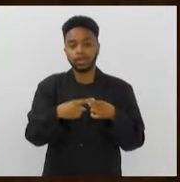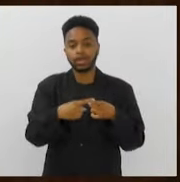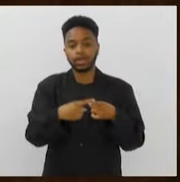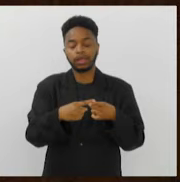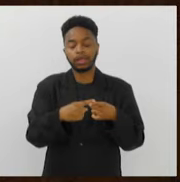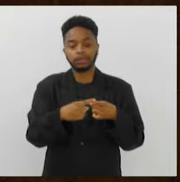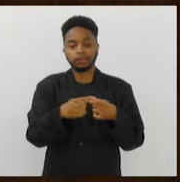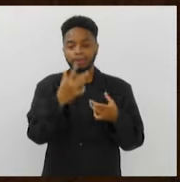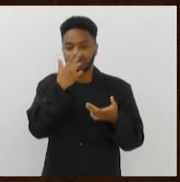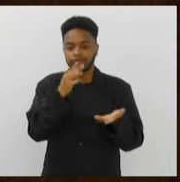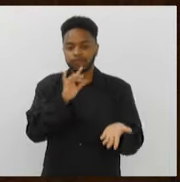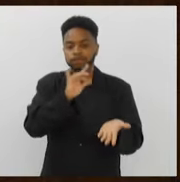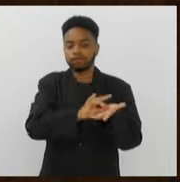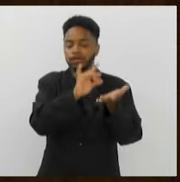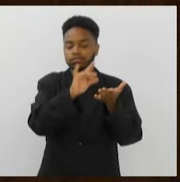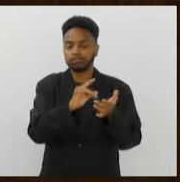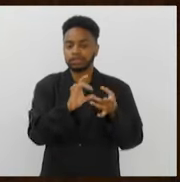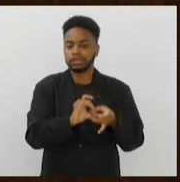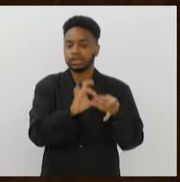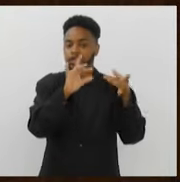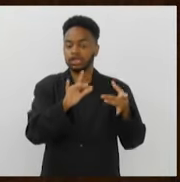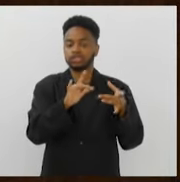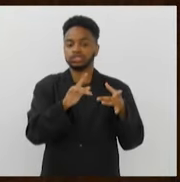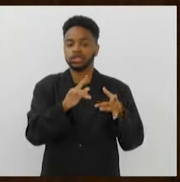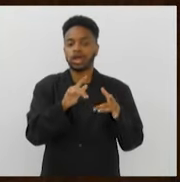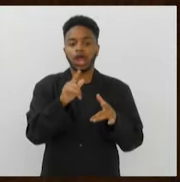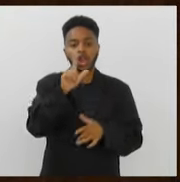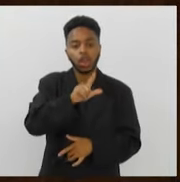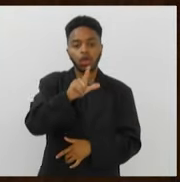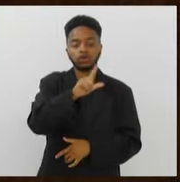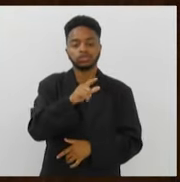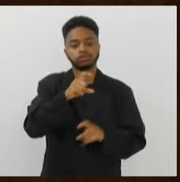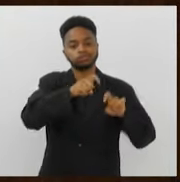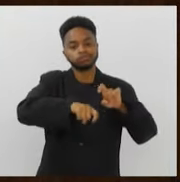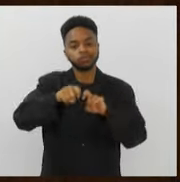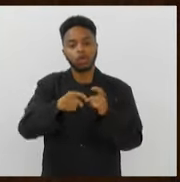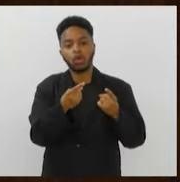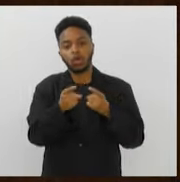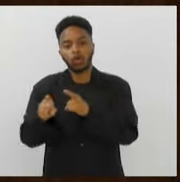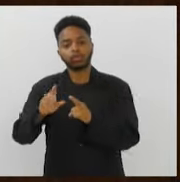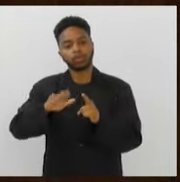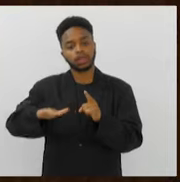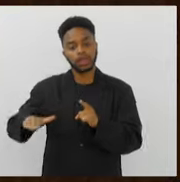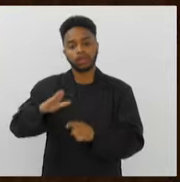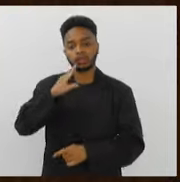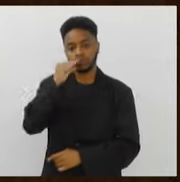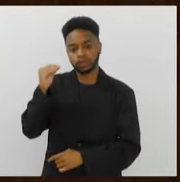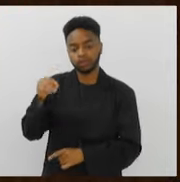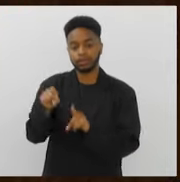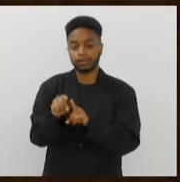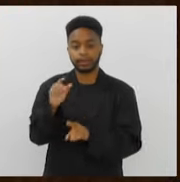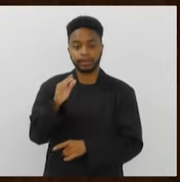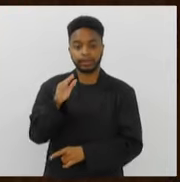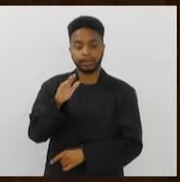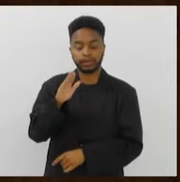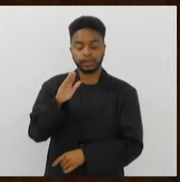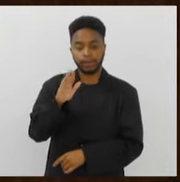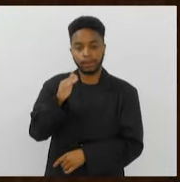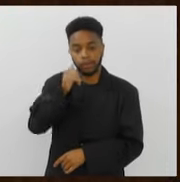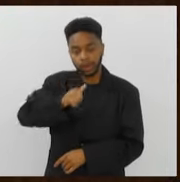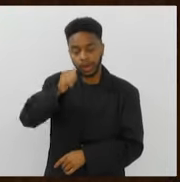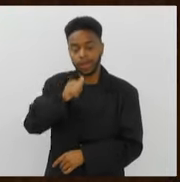estupro contra as nossas crianças, as nossas adolescentes e as nossas mulheres. É obviamente que a gente vai ouvir um monte de falácia